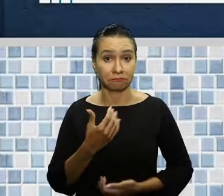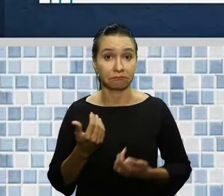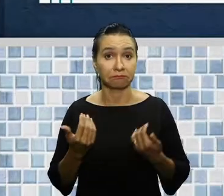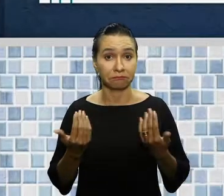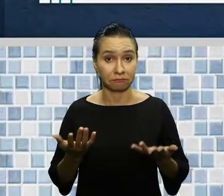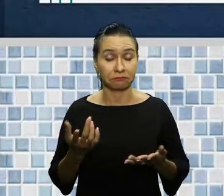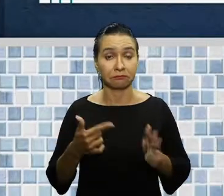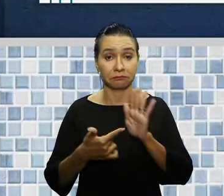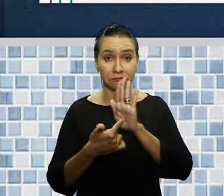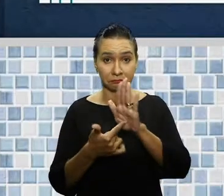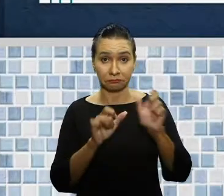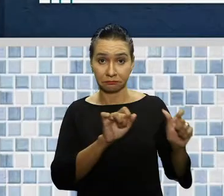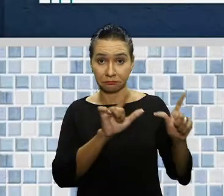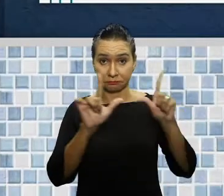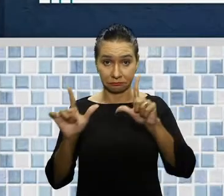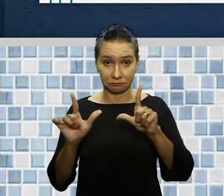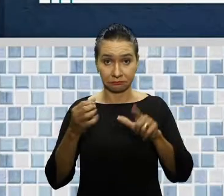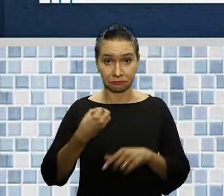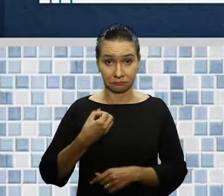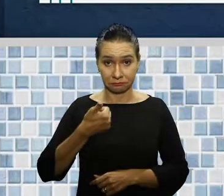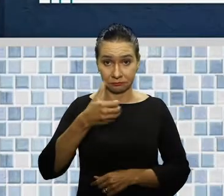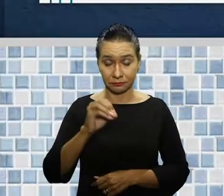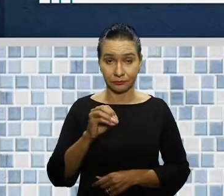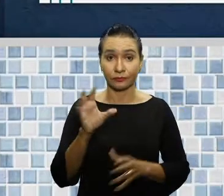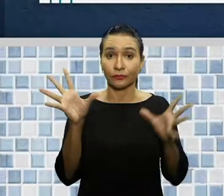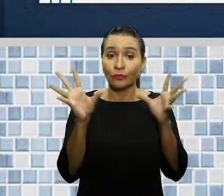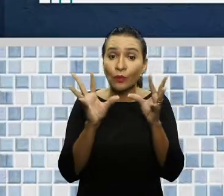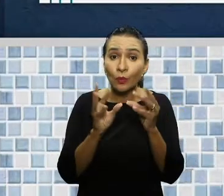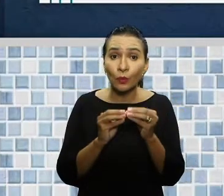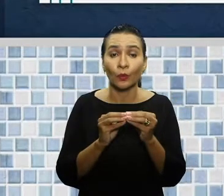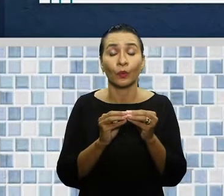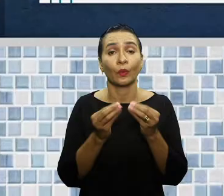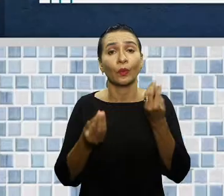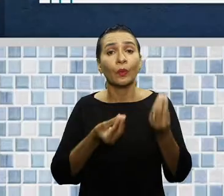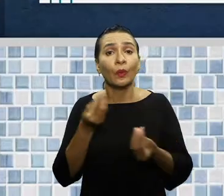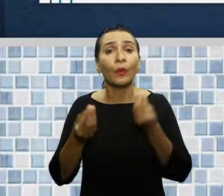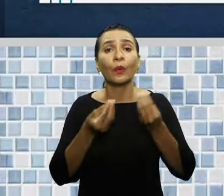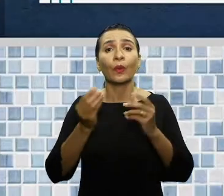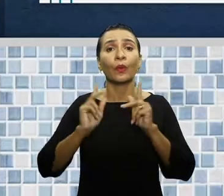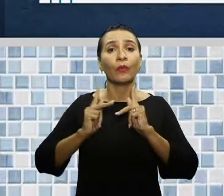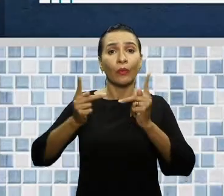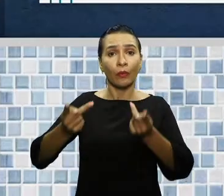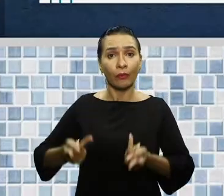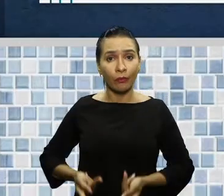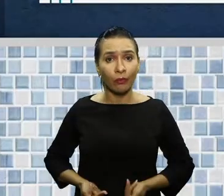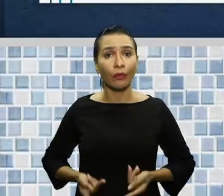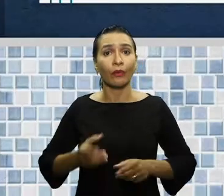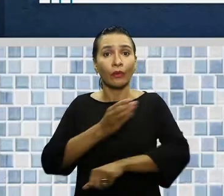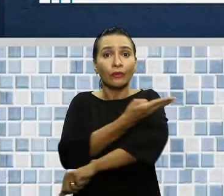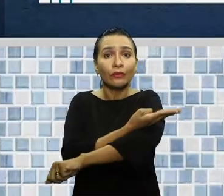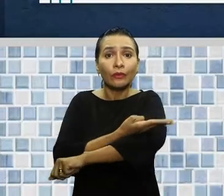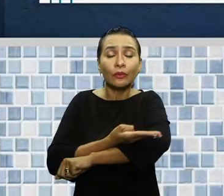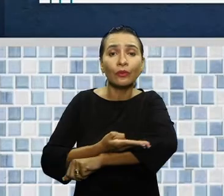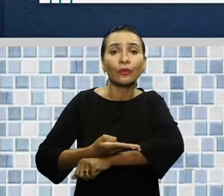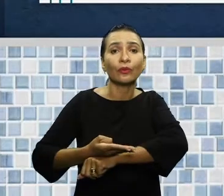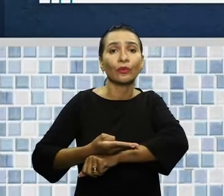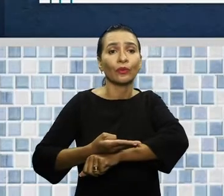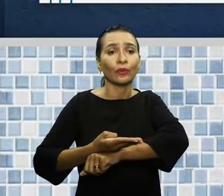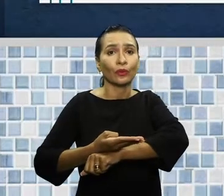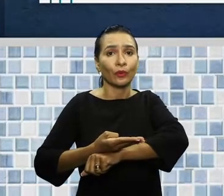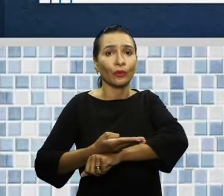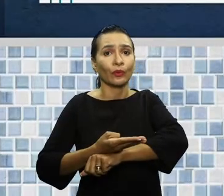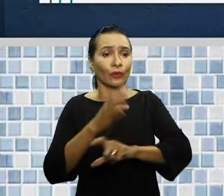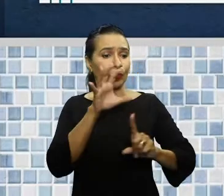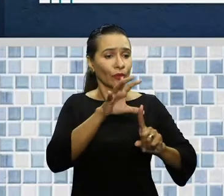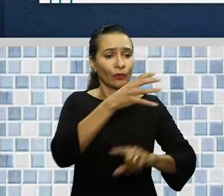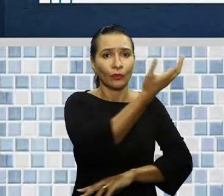Aqui nesse slide, né, no slide 10, de uma forma resumida, como o homem vem se comportando com o meio